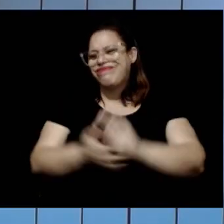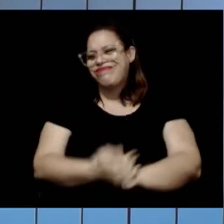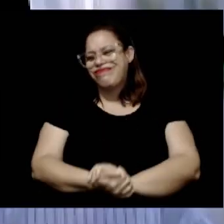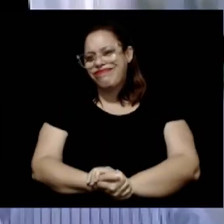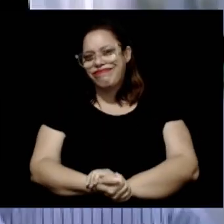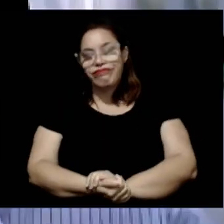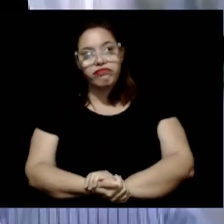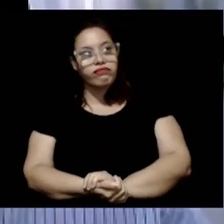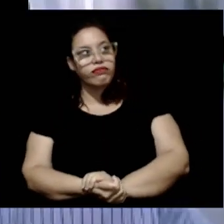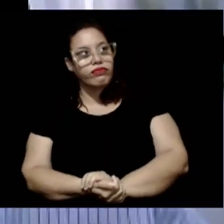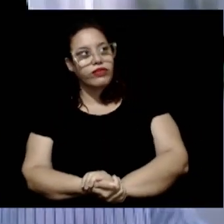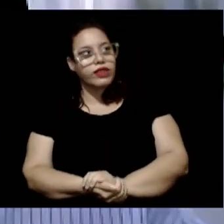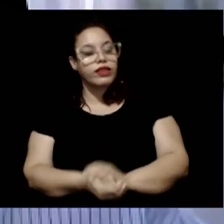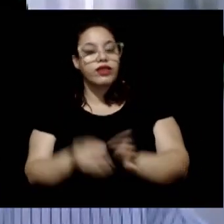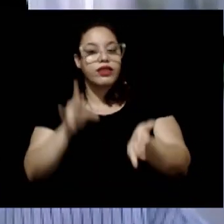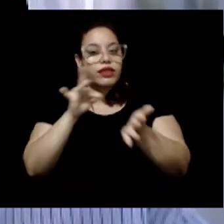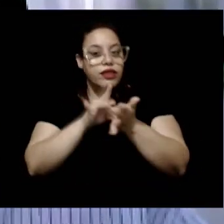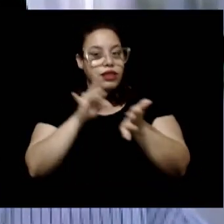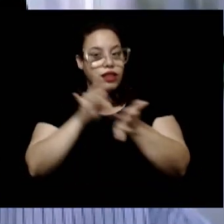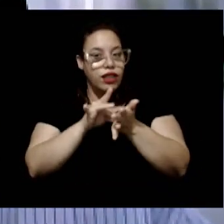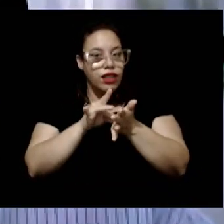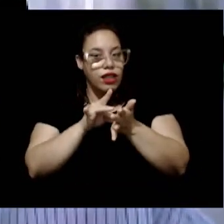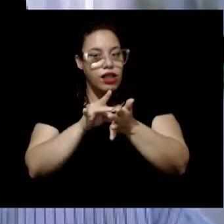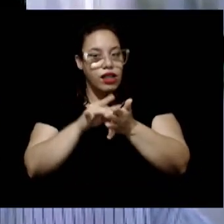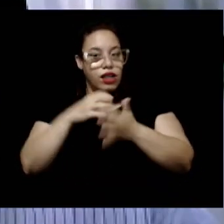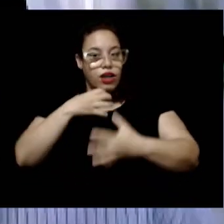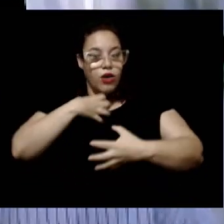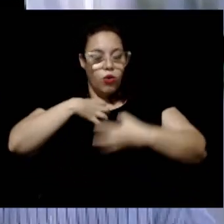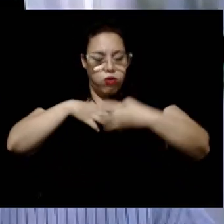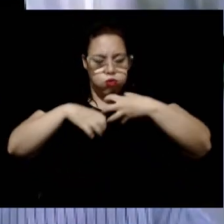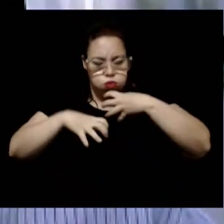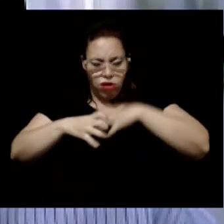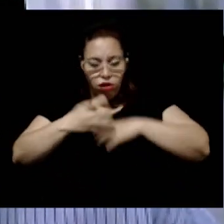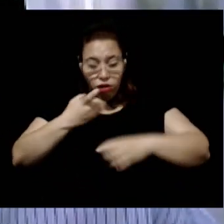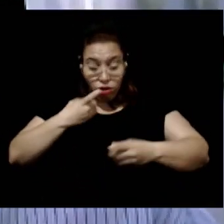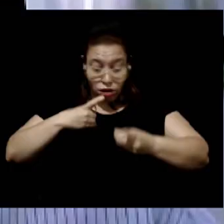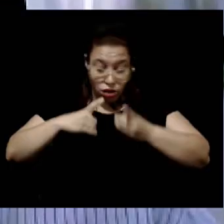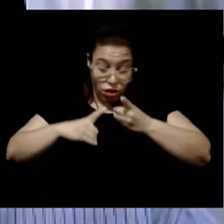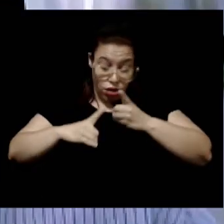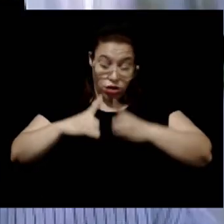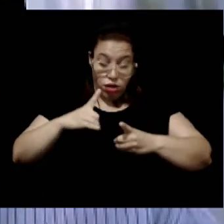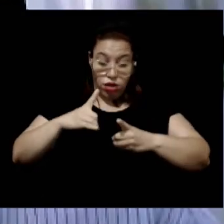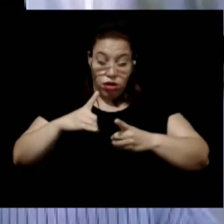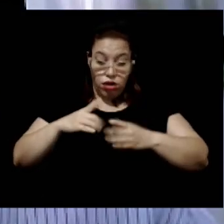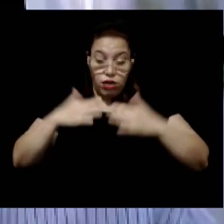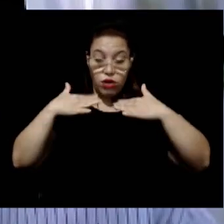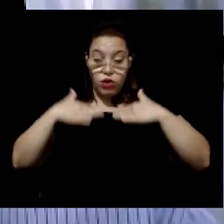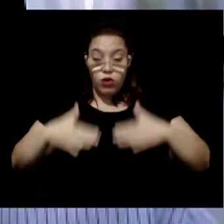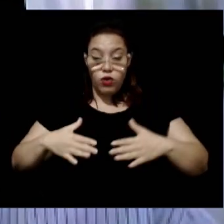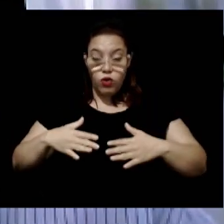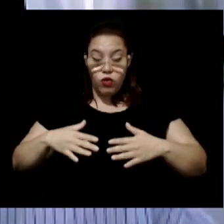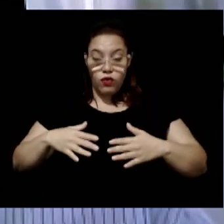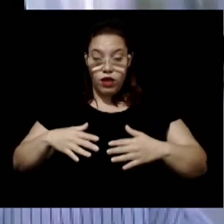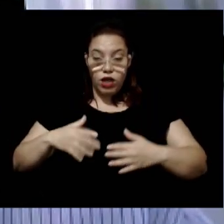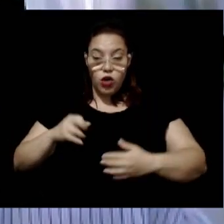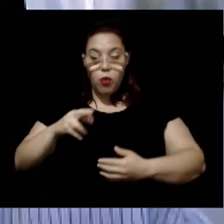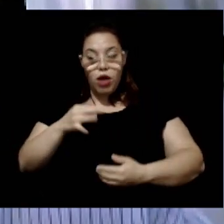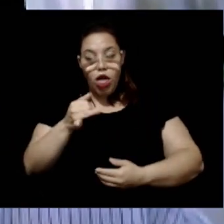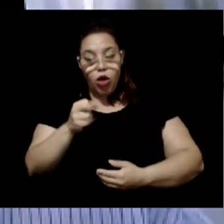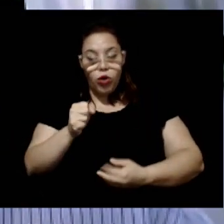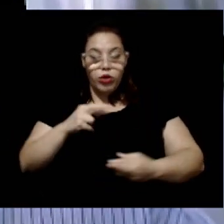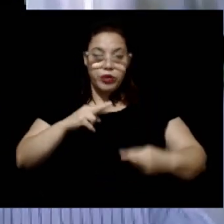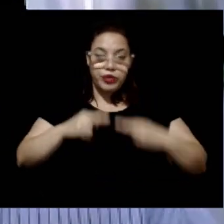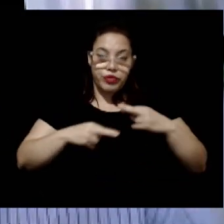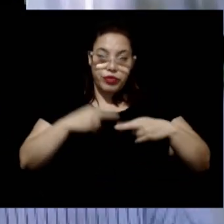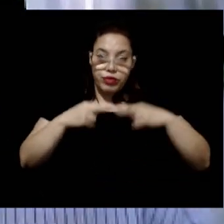Na verdade, a gente sabe que a ansiedade e a depressão tem um aspecto físico, biológico, relacionado com mediadores